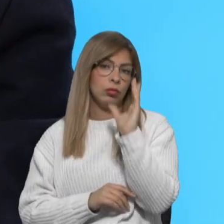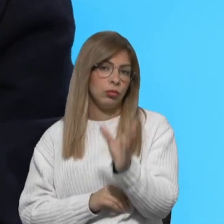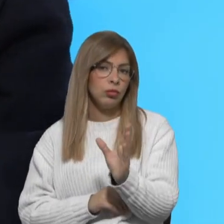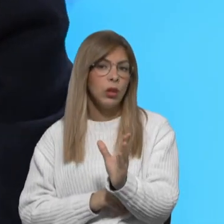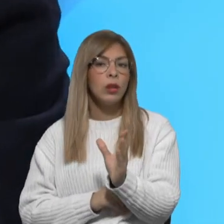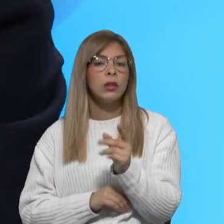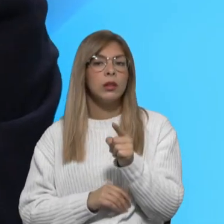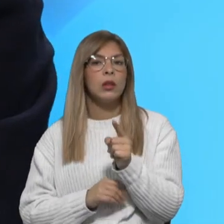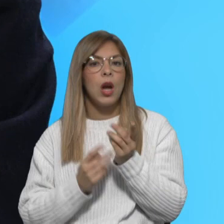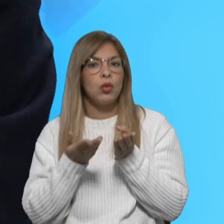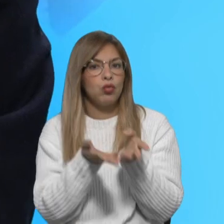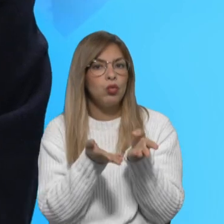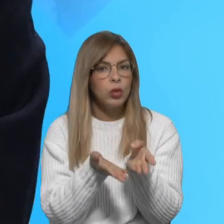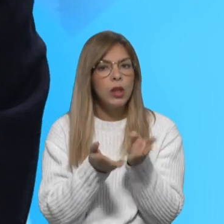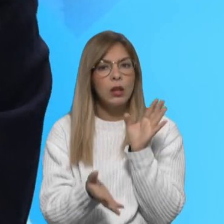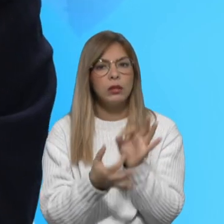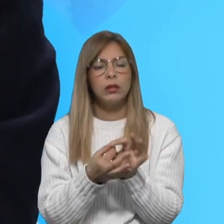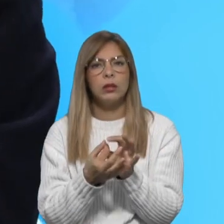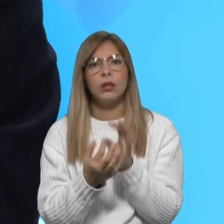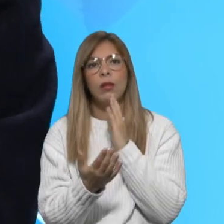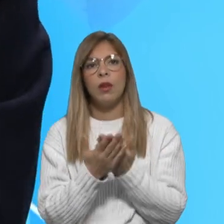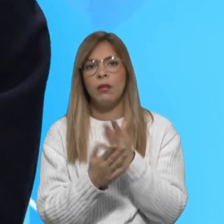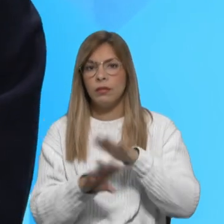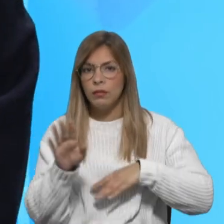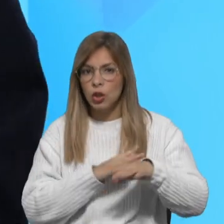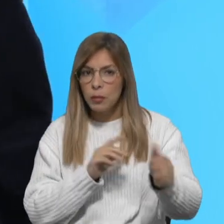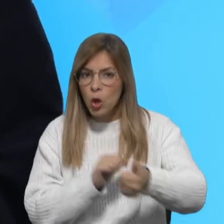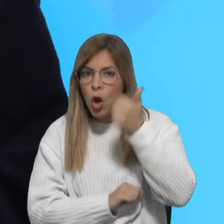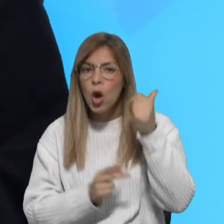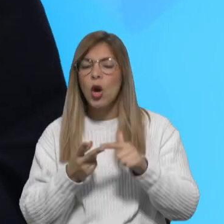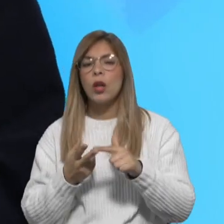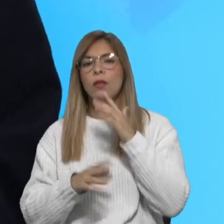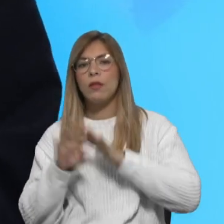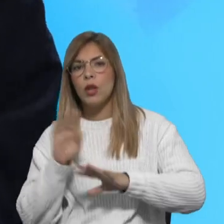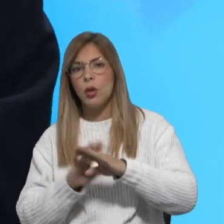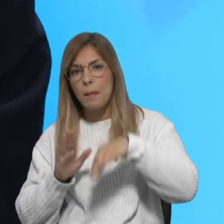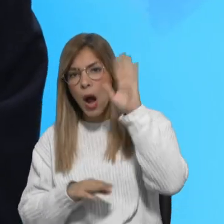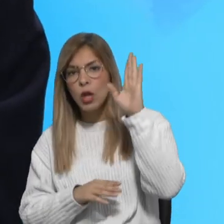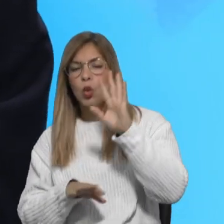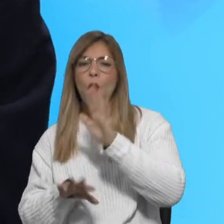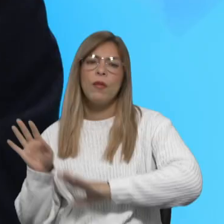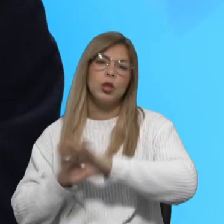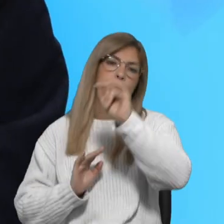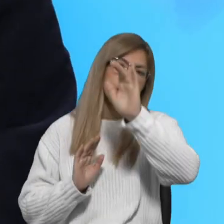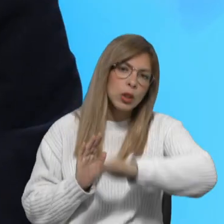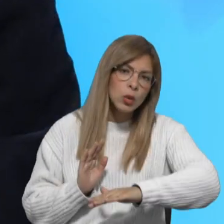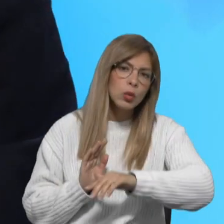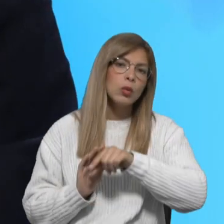de ajudar-nos a fazer melhor, ajudar-nos a fazer mais com menos, é bom